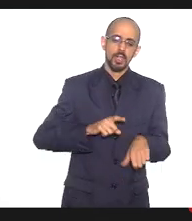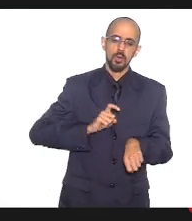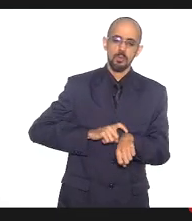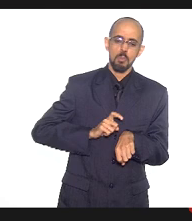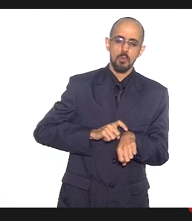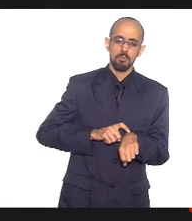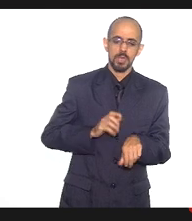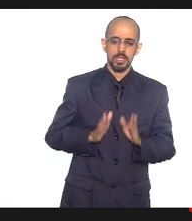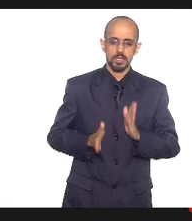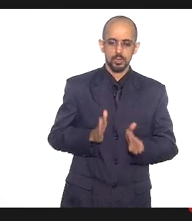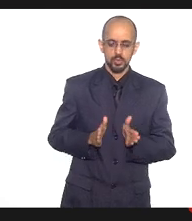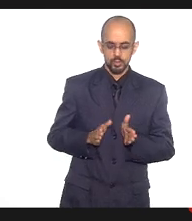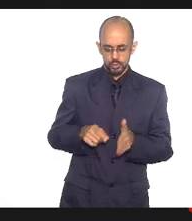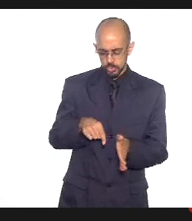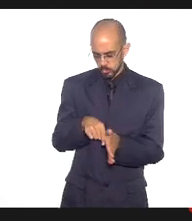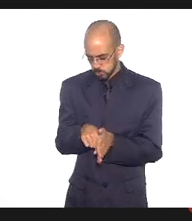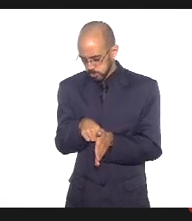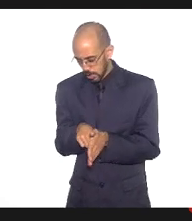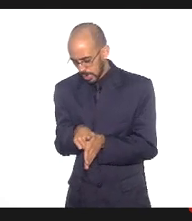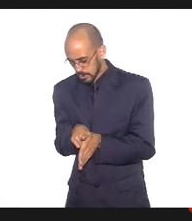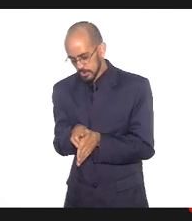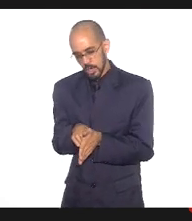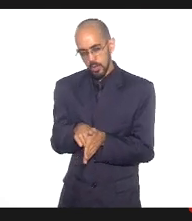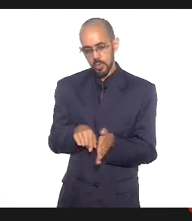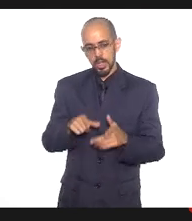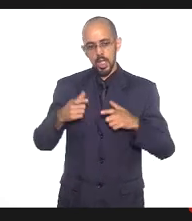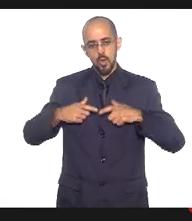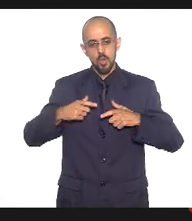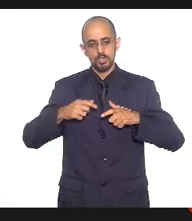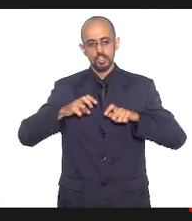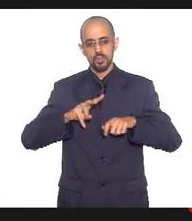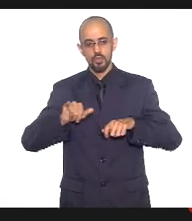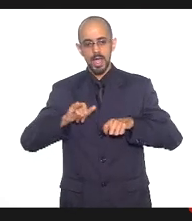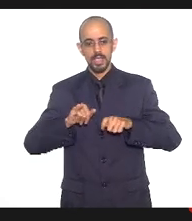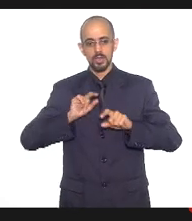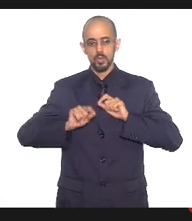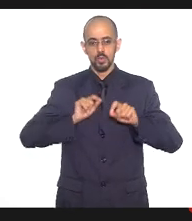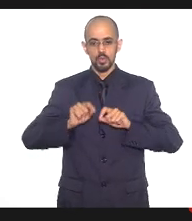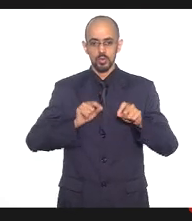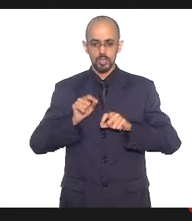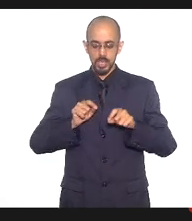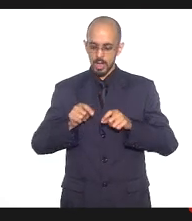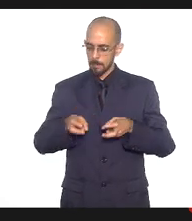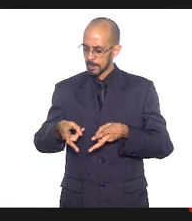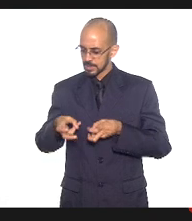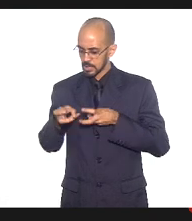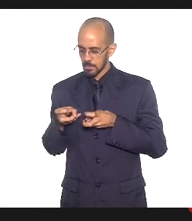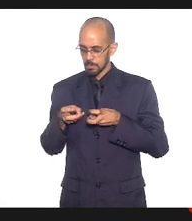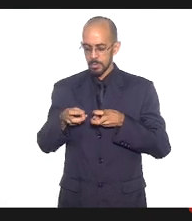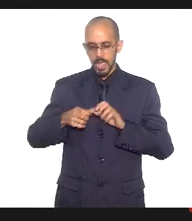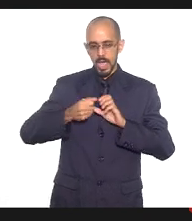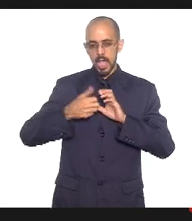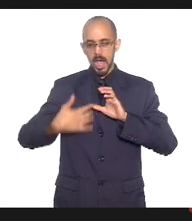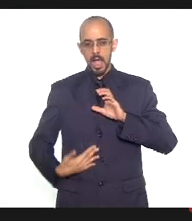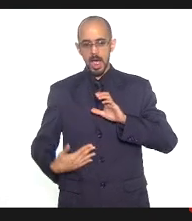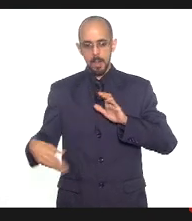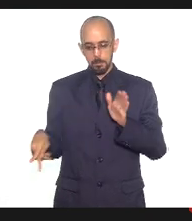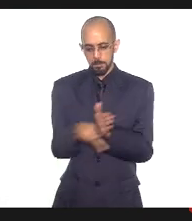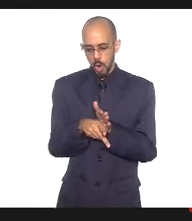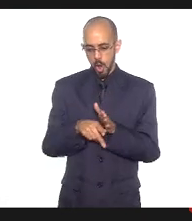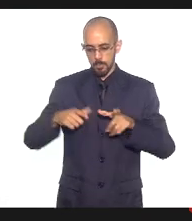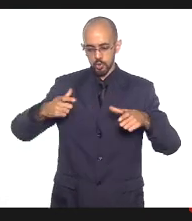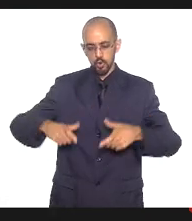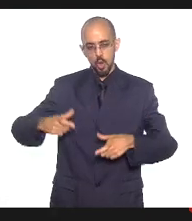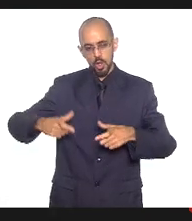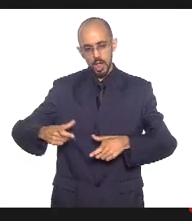pela fase de exploração, que aí onde vão ser levantados dados sísmicos, identificados